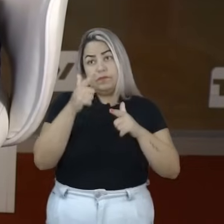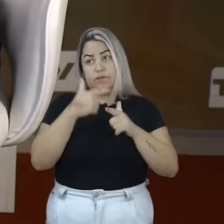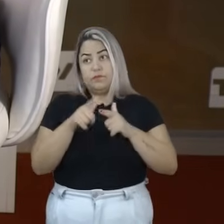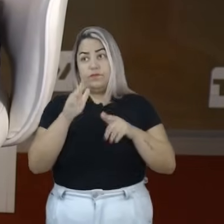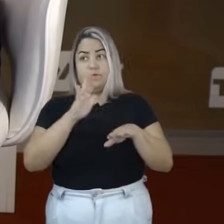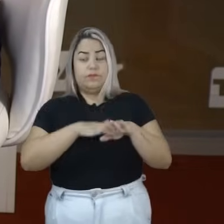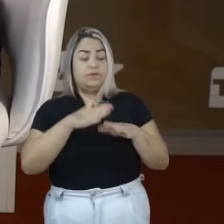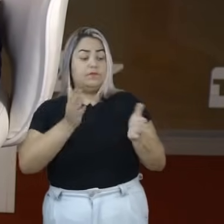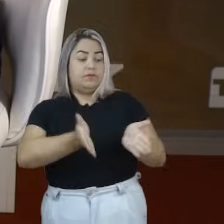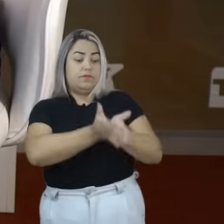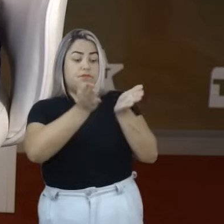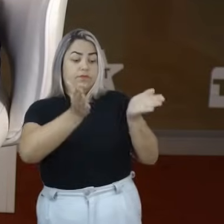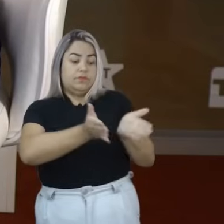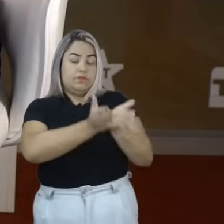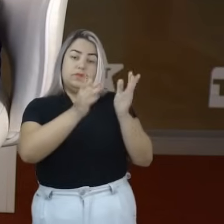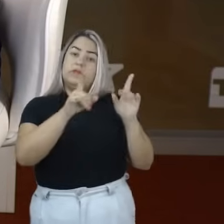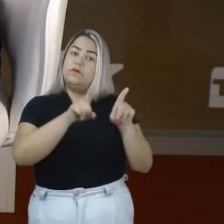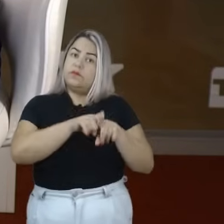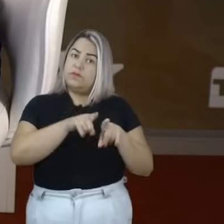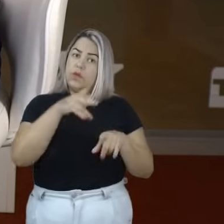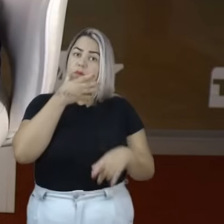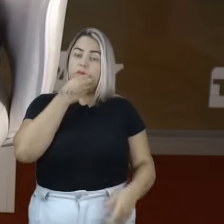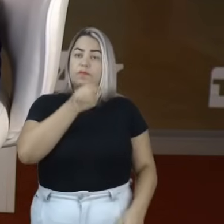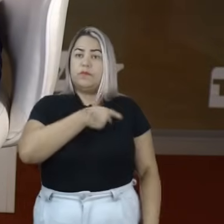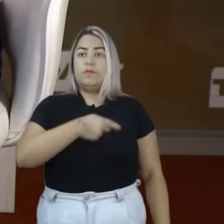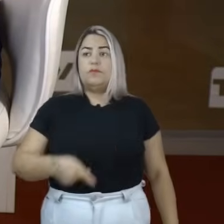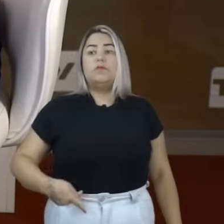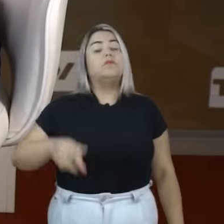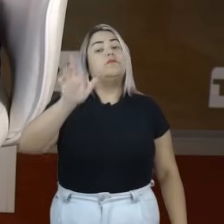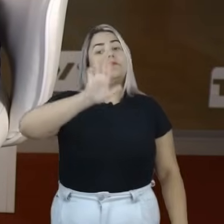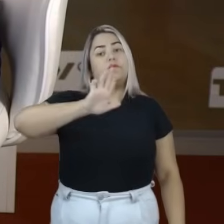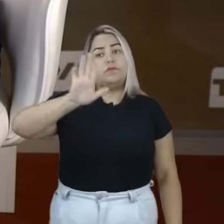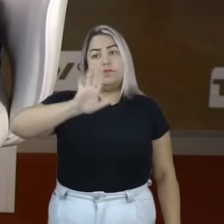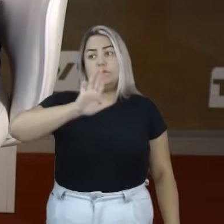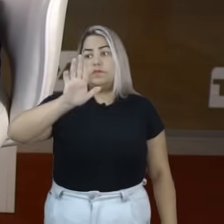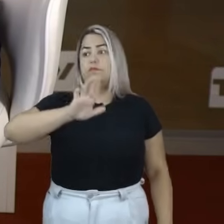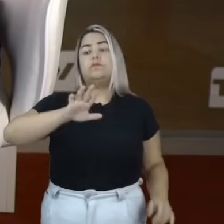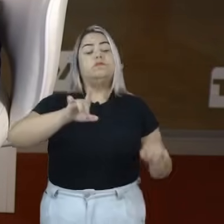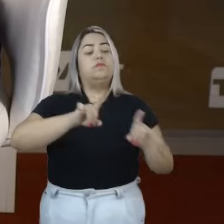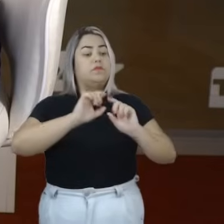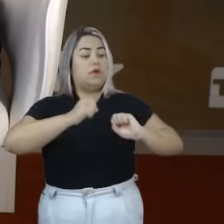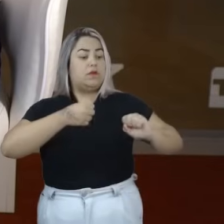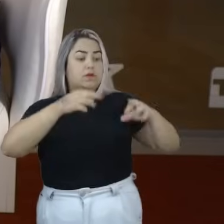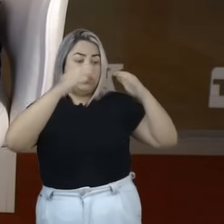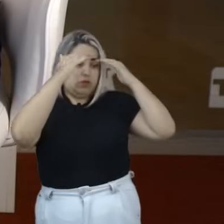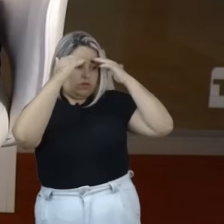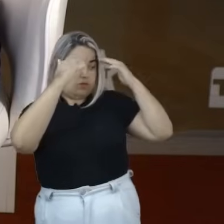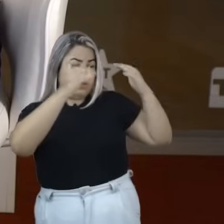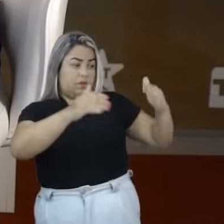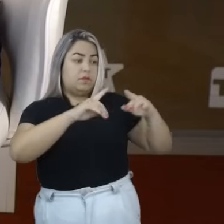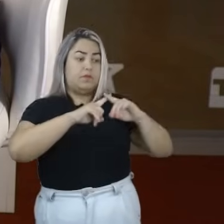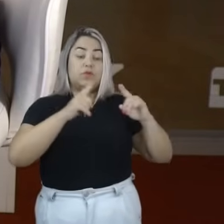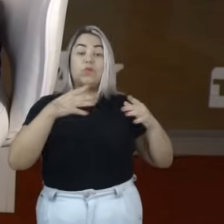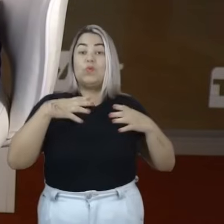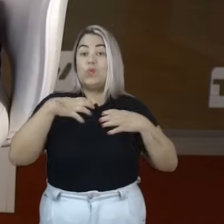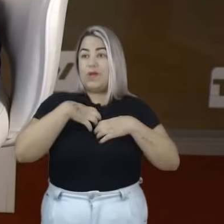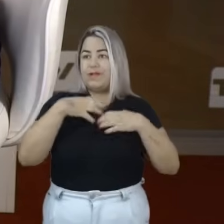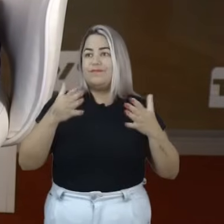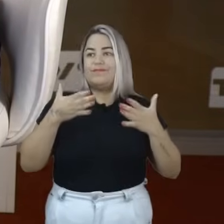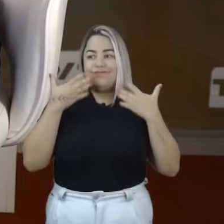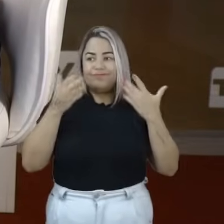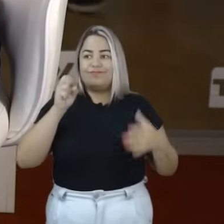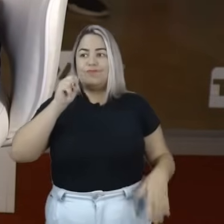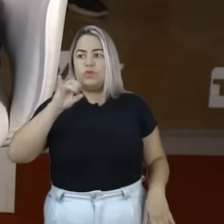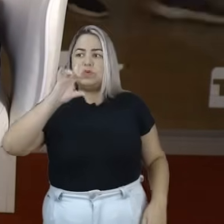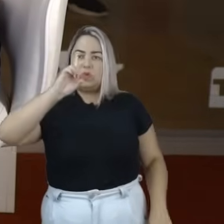mais pobres. Então, aqui, o presidente Lula nos coloca uma grande responsabilidade, mas eu estou animado. Se Deus quiser, vamos